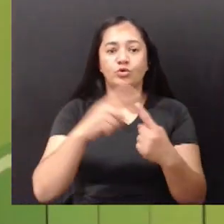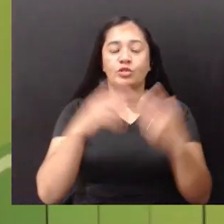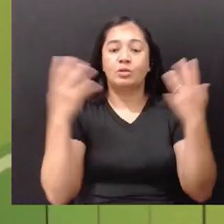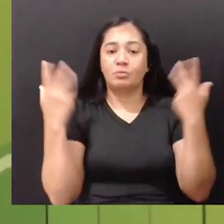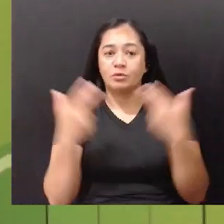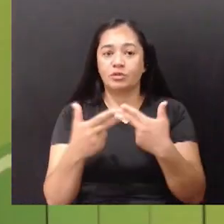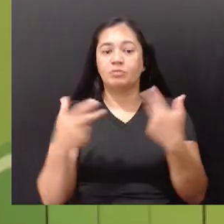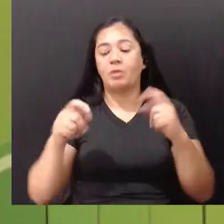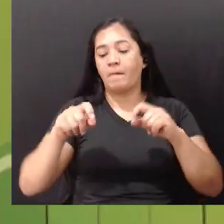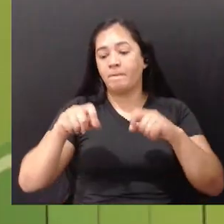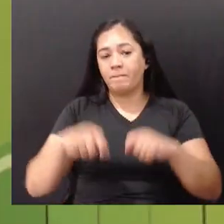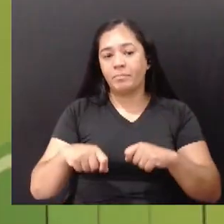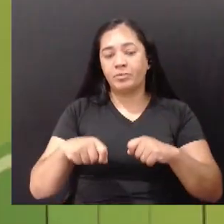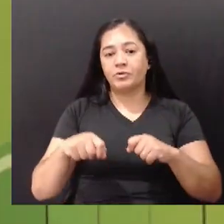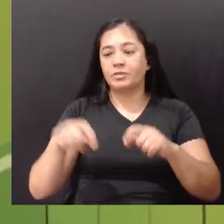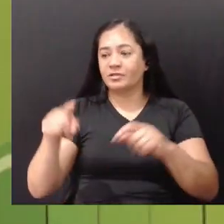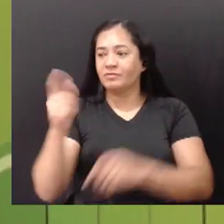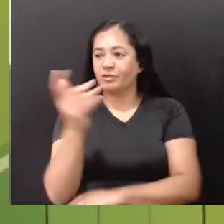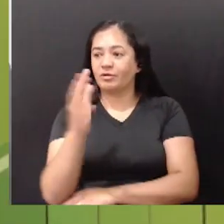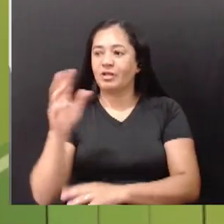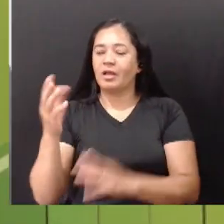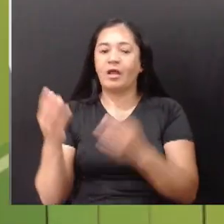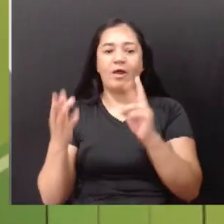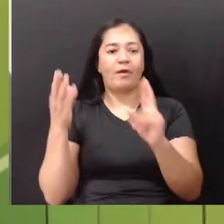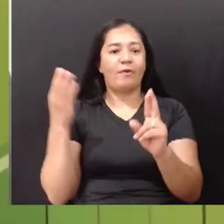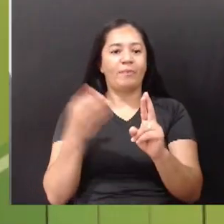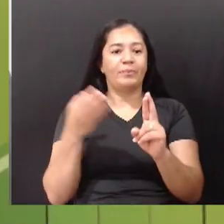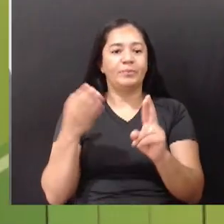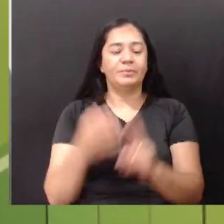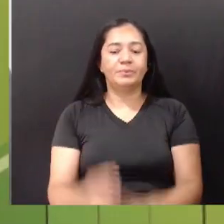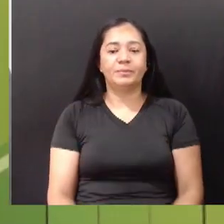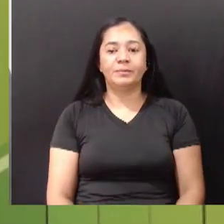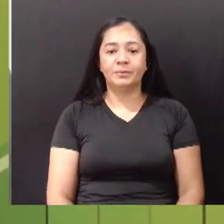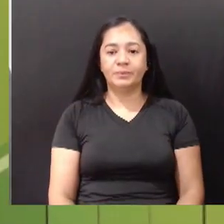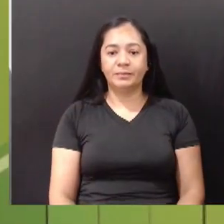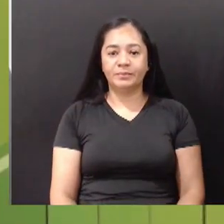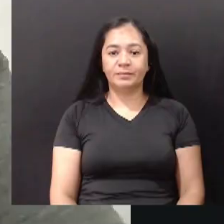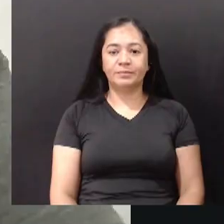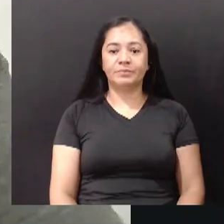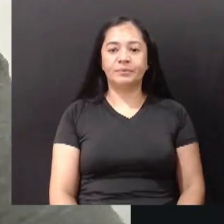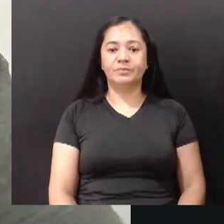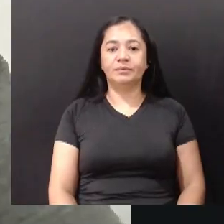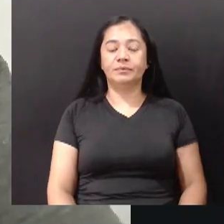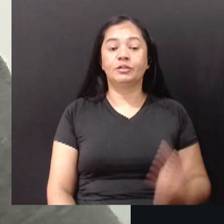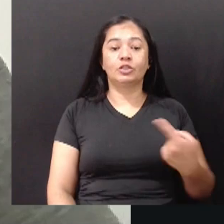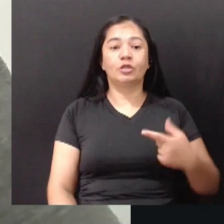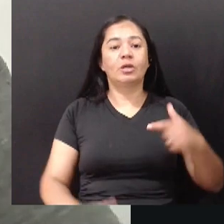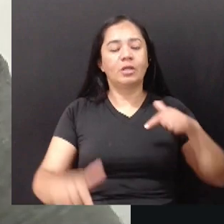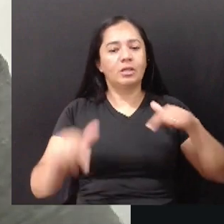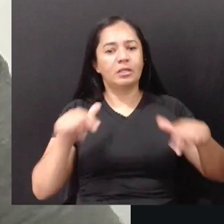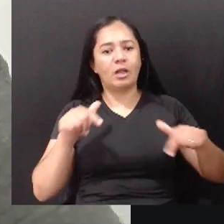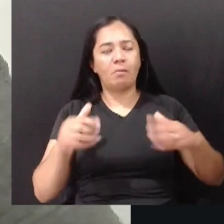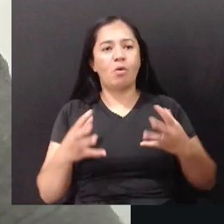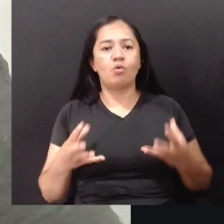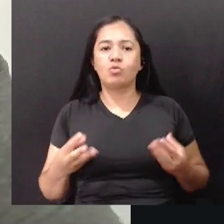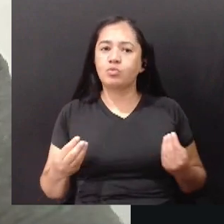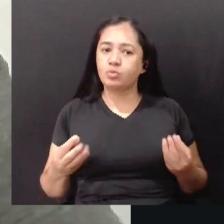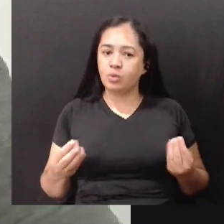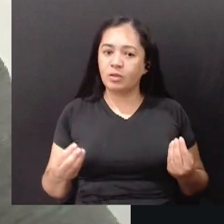tantos outros animais que podem ter a mata como referência. Pois é, a gente